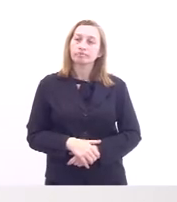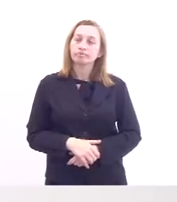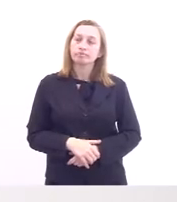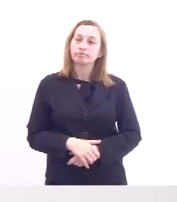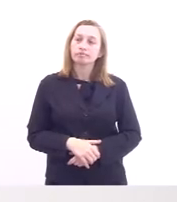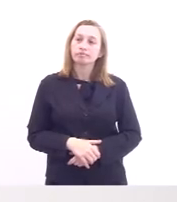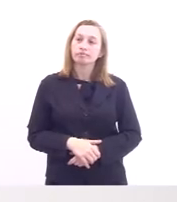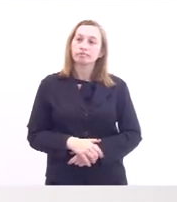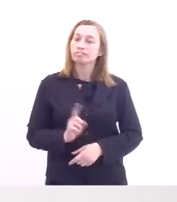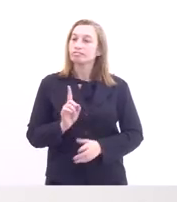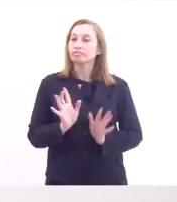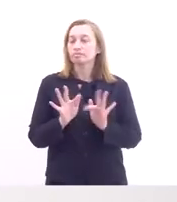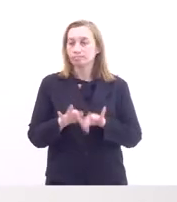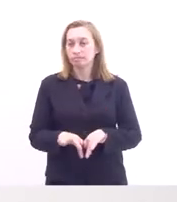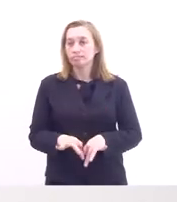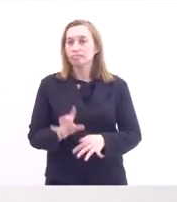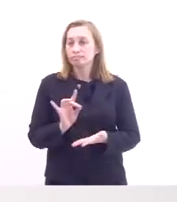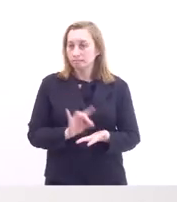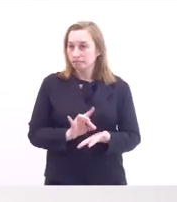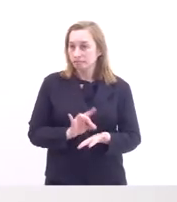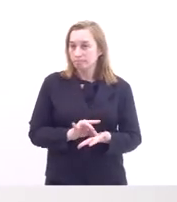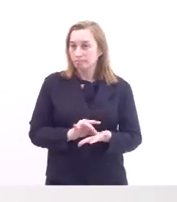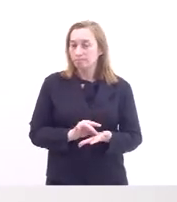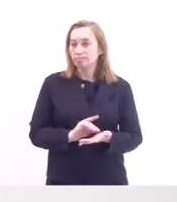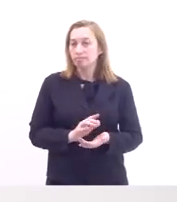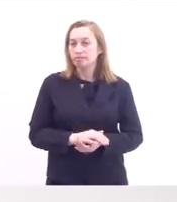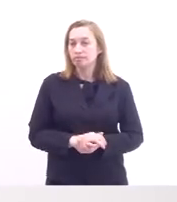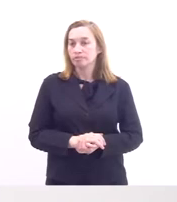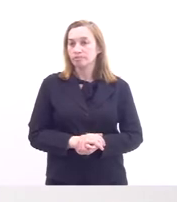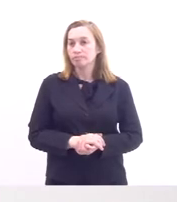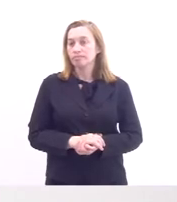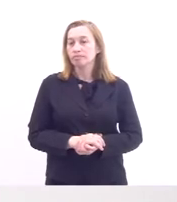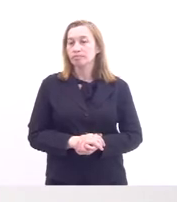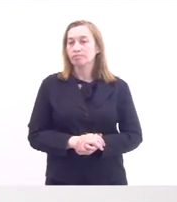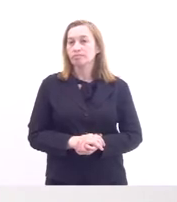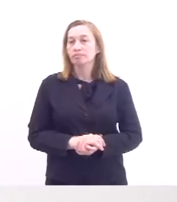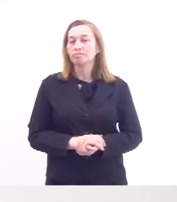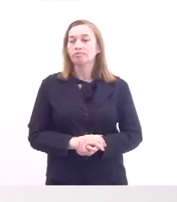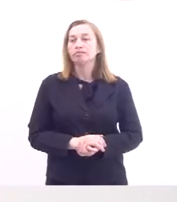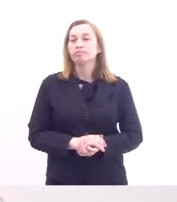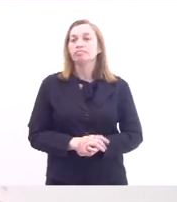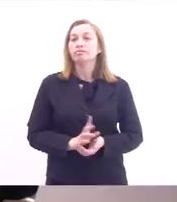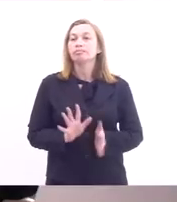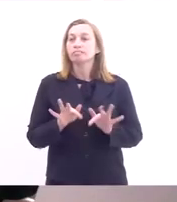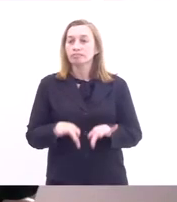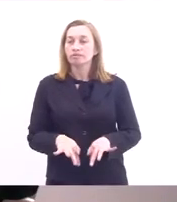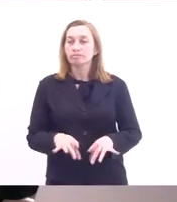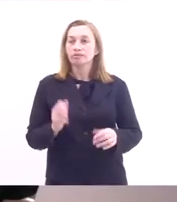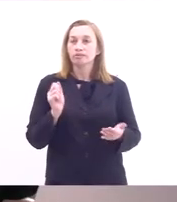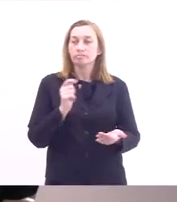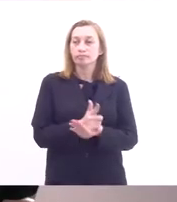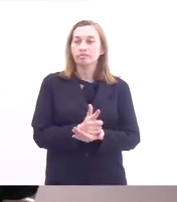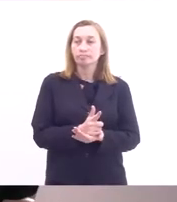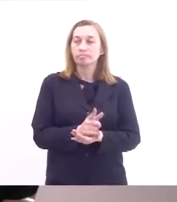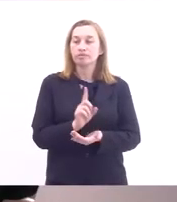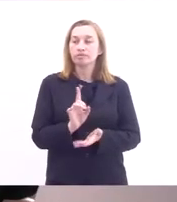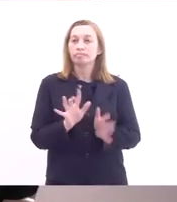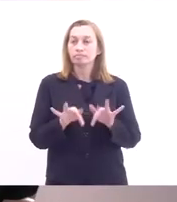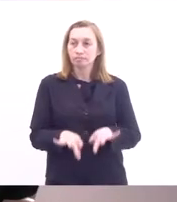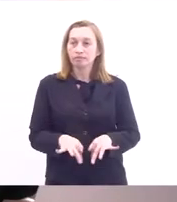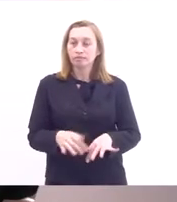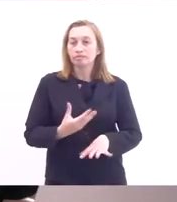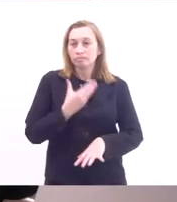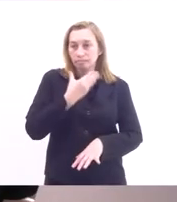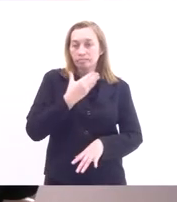que ainda não está fechada, realmente. É uma parcial, vamos dizer assim. Né? E o resto a pagar, a gente só fechado o exercício, que é 31 de